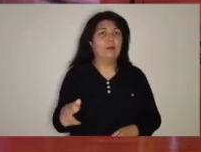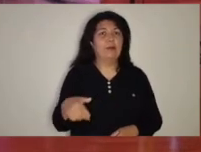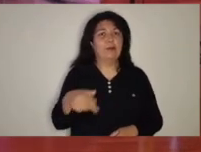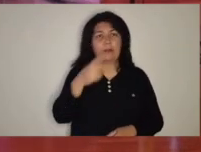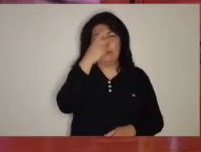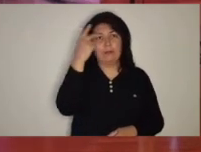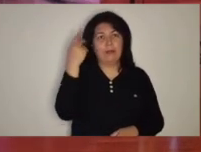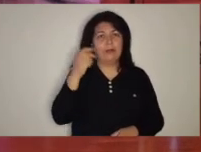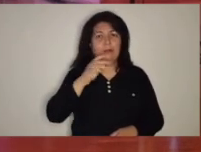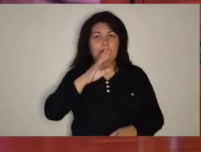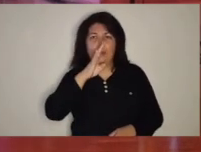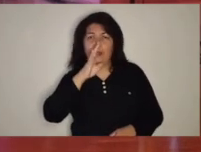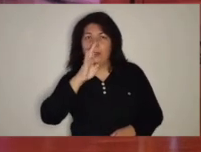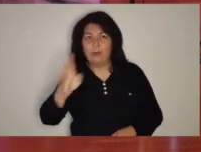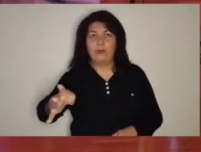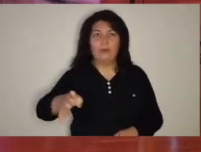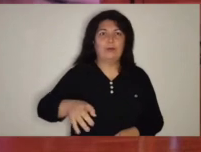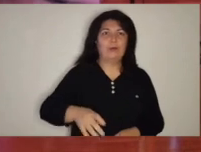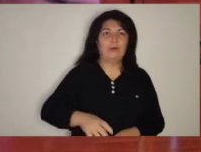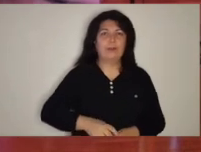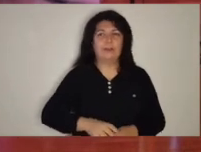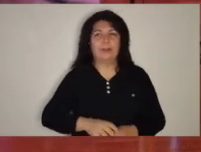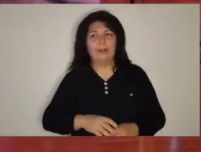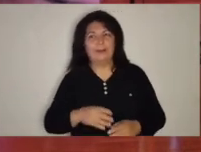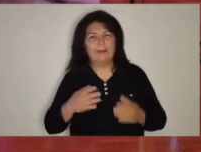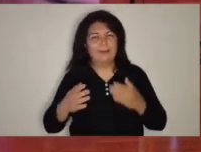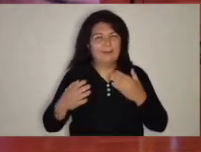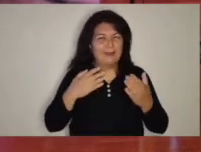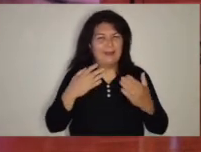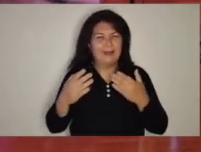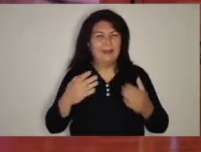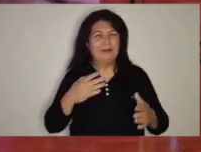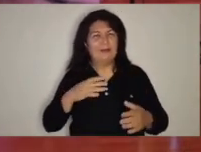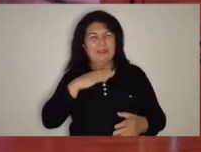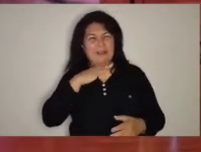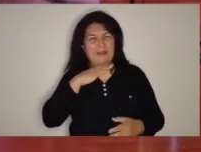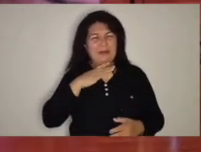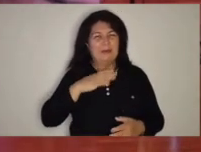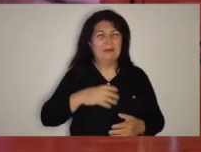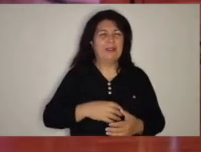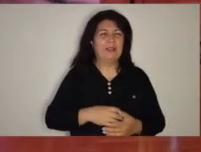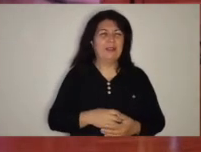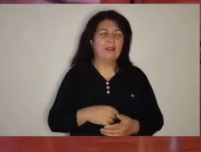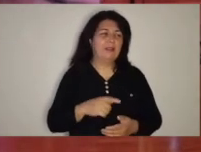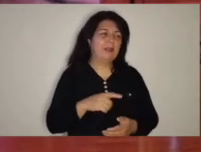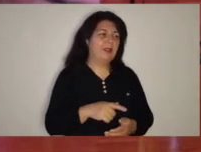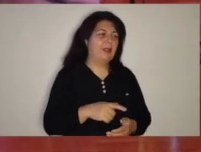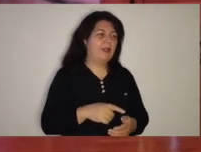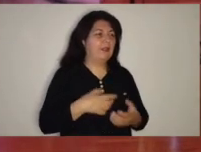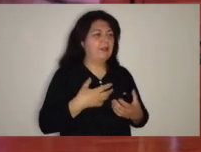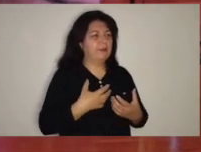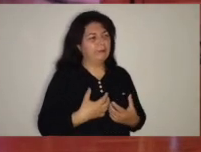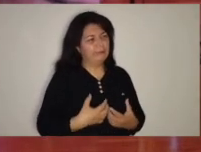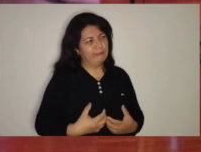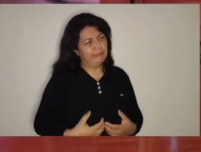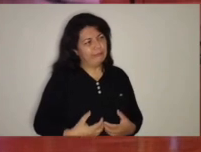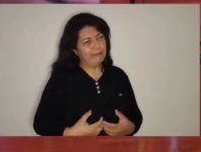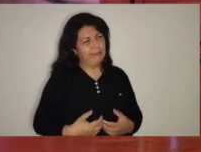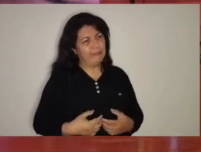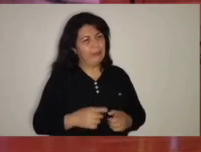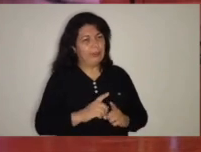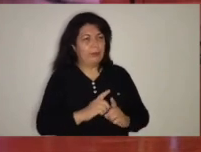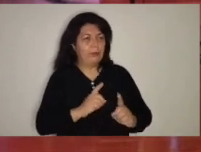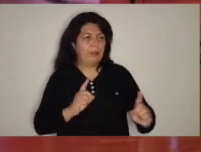esse sentimento, né, essa frustração para o Senhor e desanimam do caminho. Mas o nosso